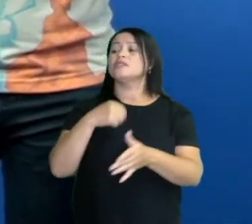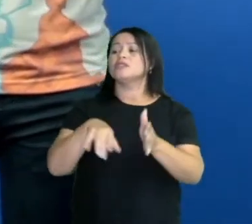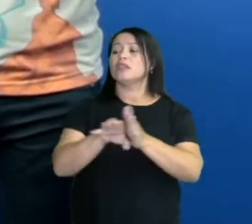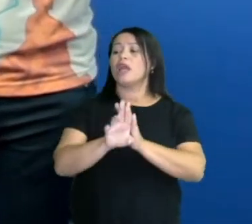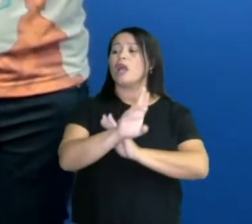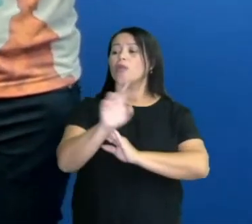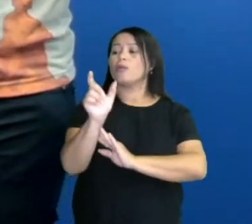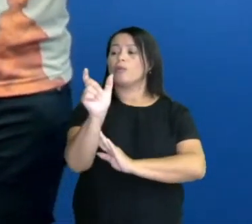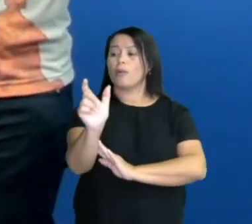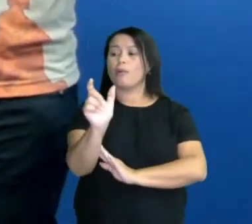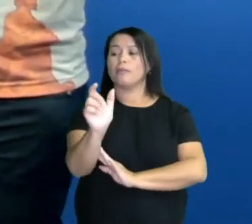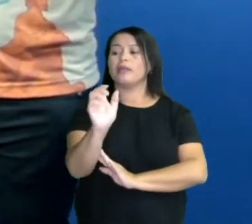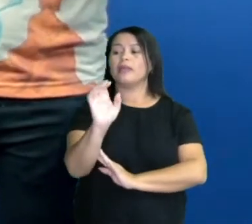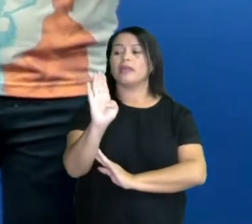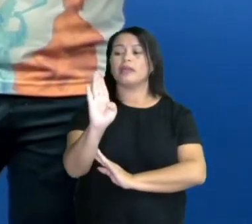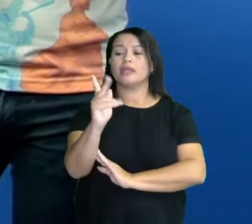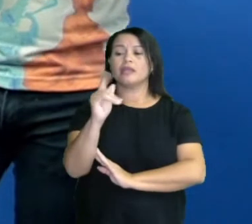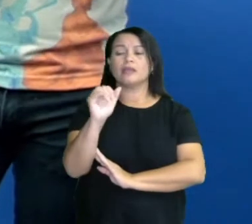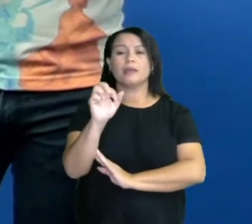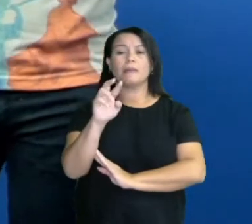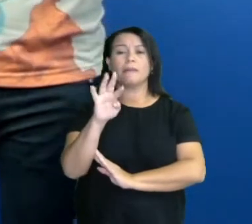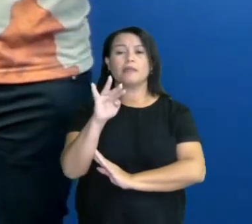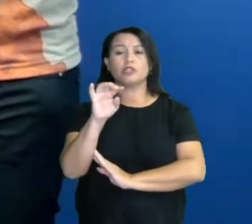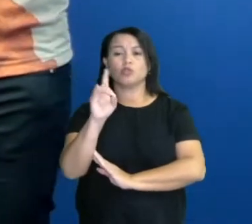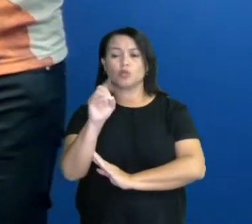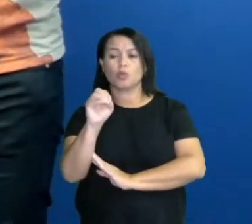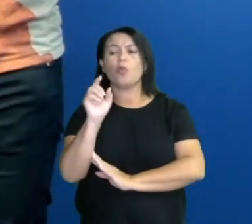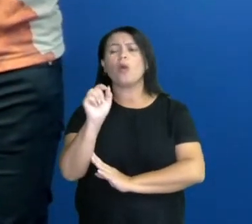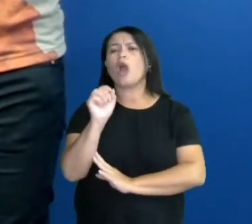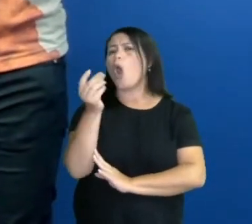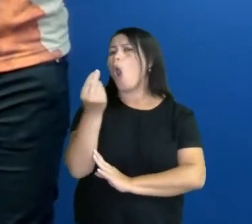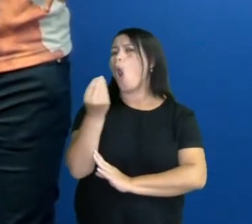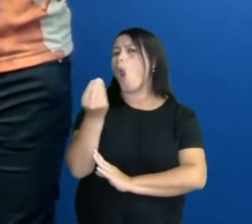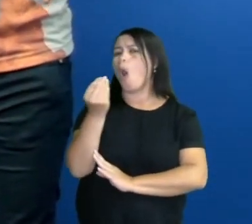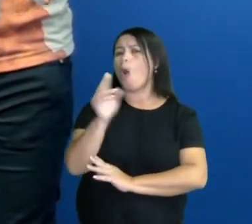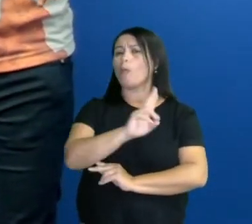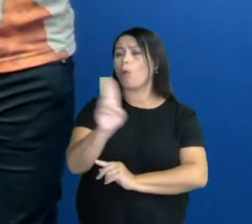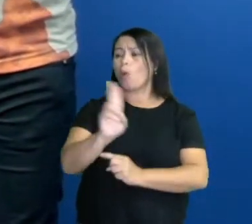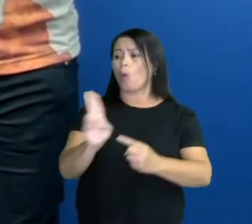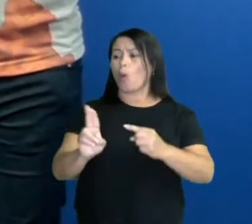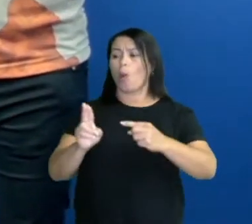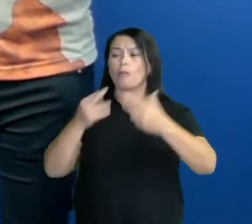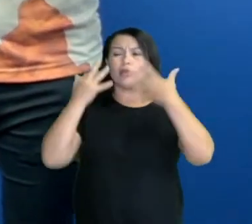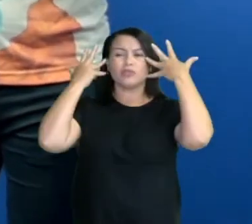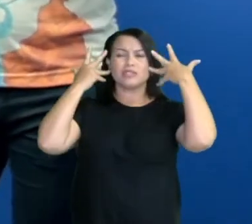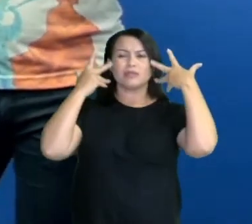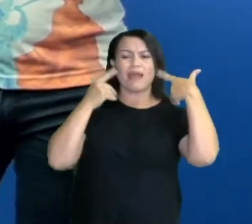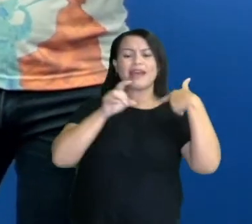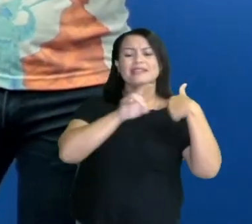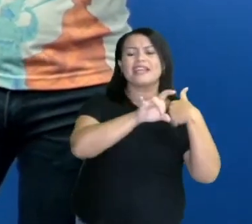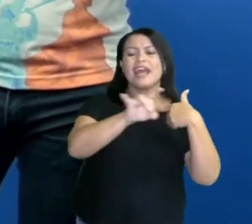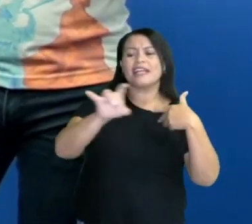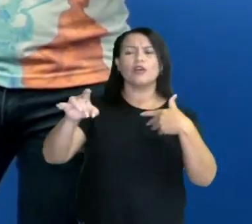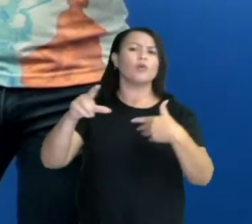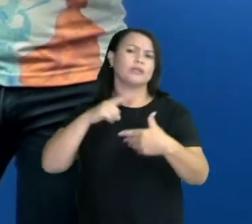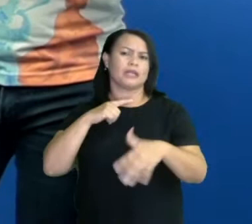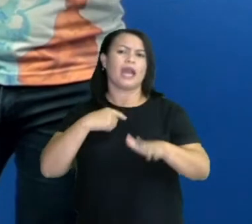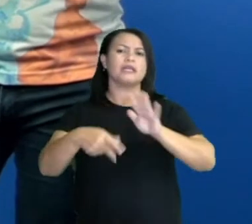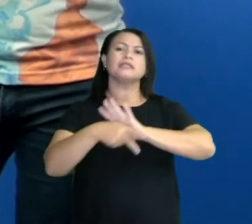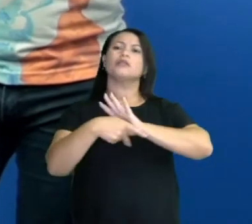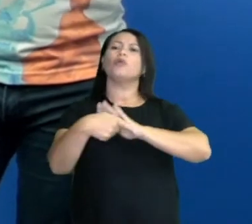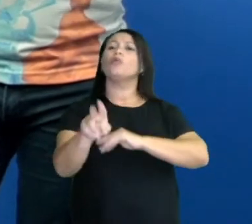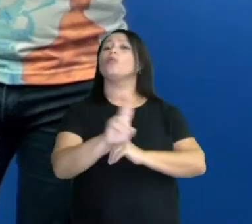é um descendente infértil, quero falar de como nós chamamos os animais, né? Que cada animal ele tem um